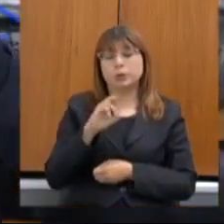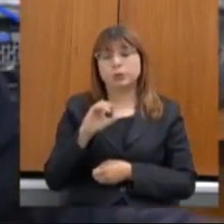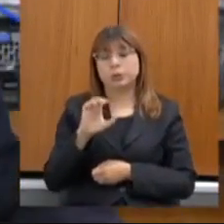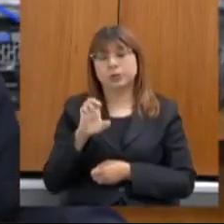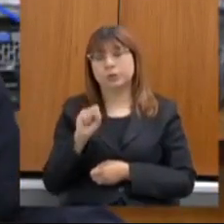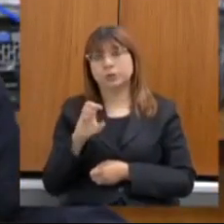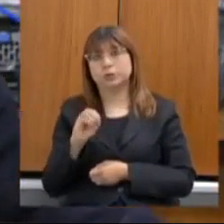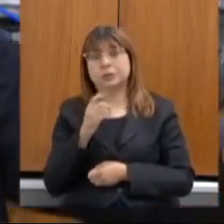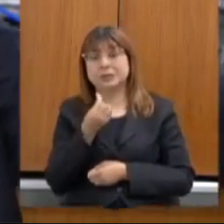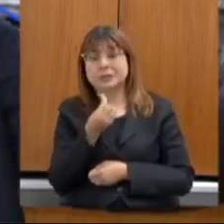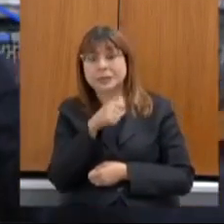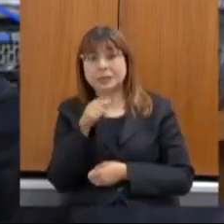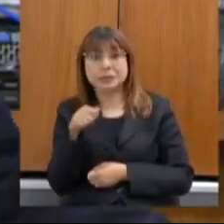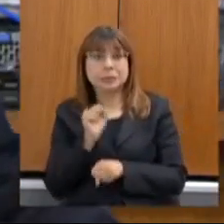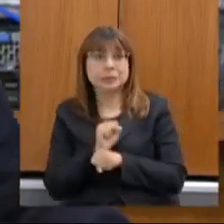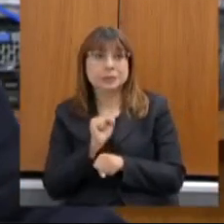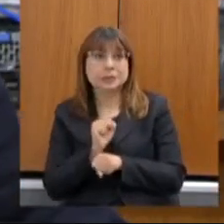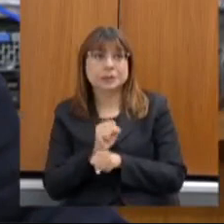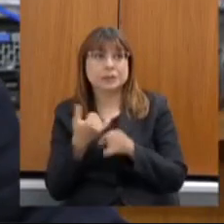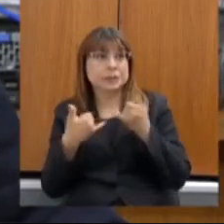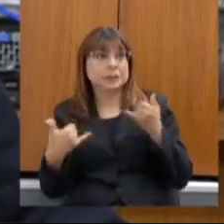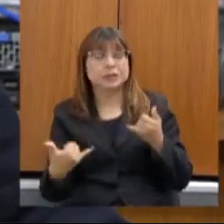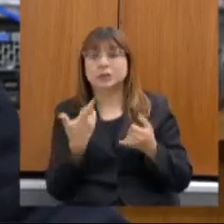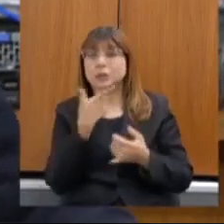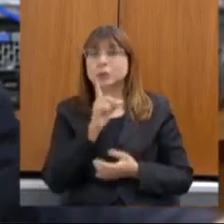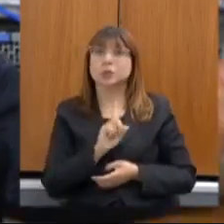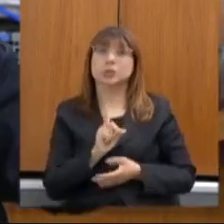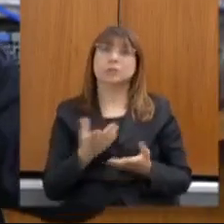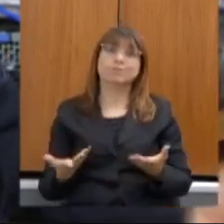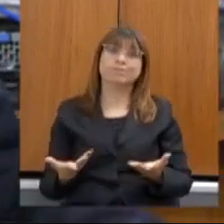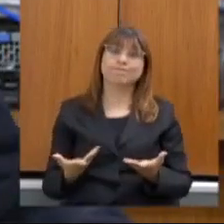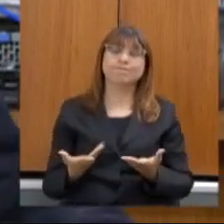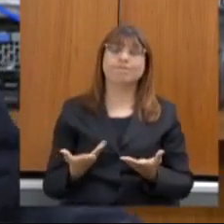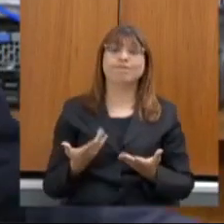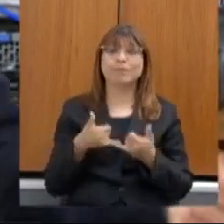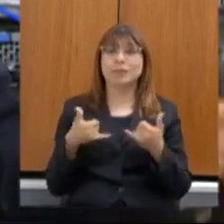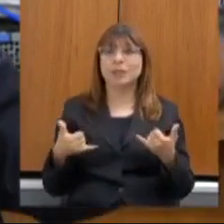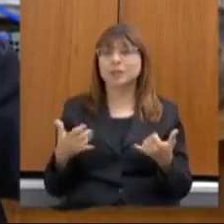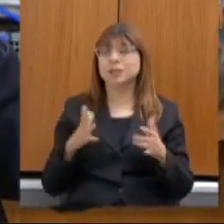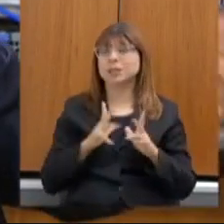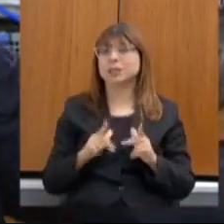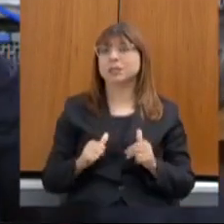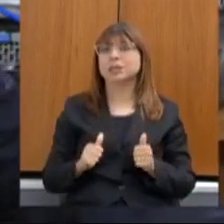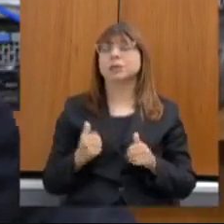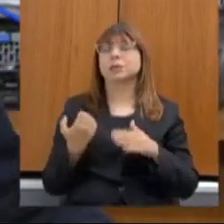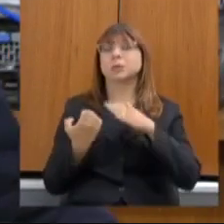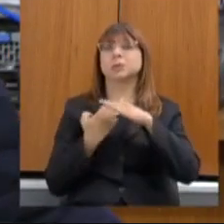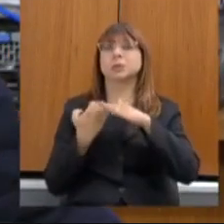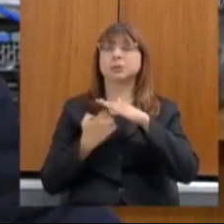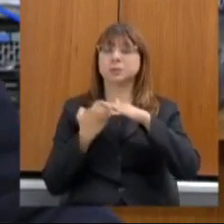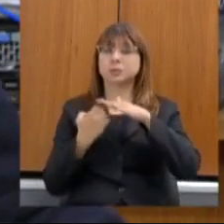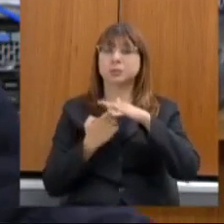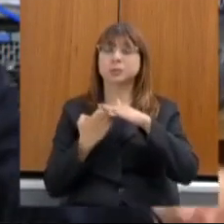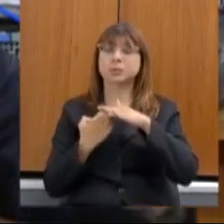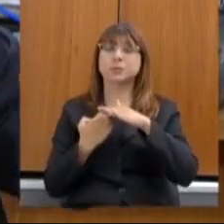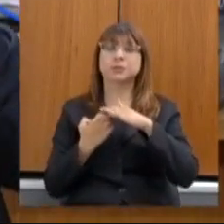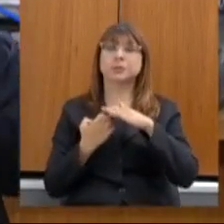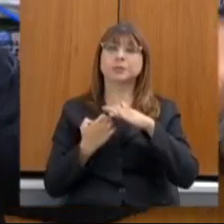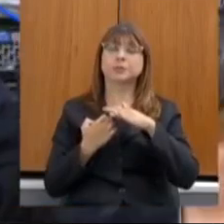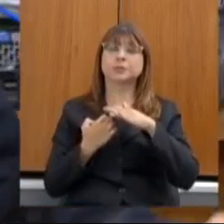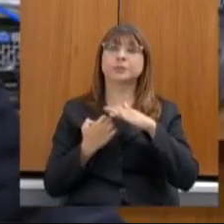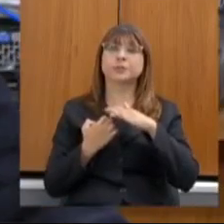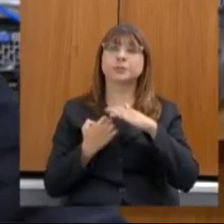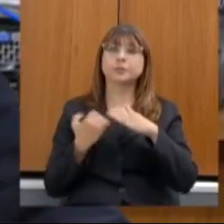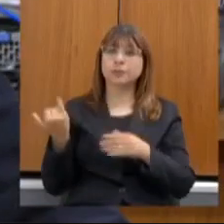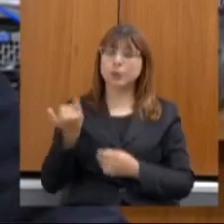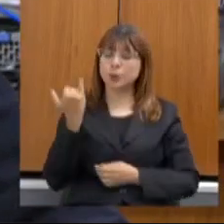meses que tá pedindo para ligar e não consegue Ligar pega dela e já limpa para a empresa que tem que que né